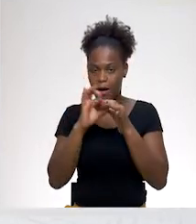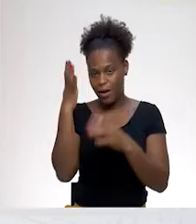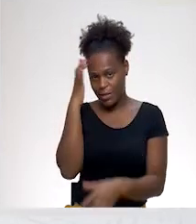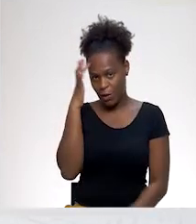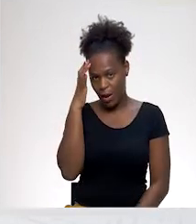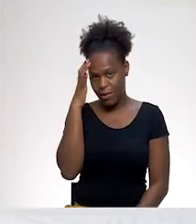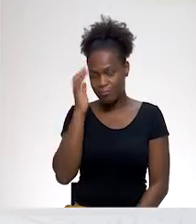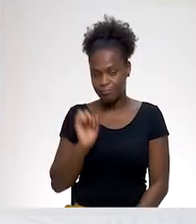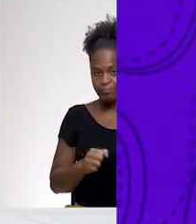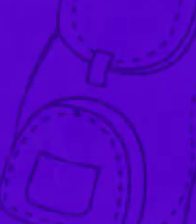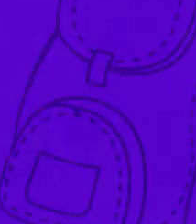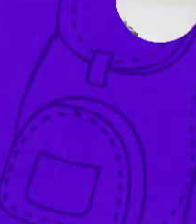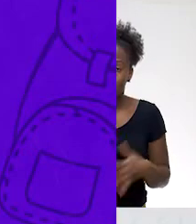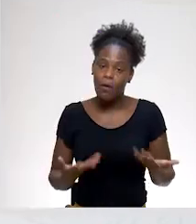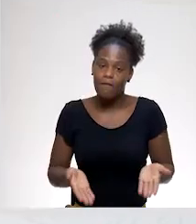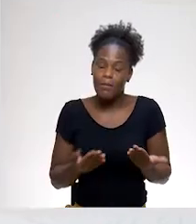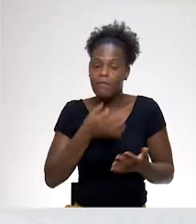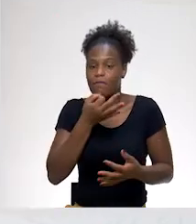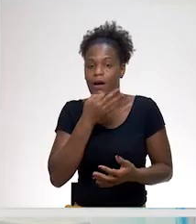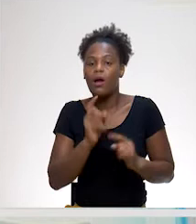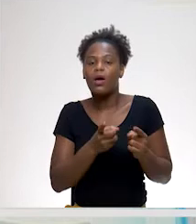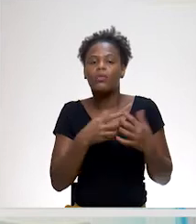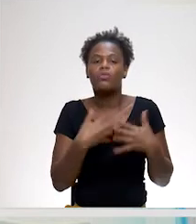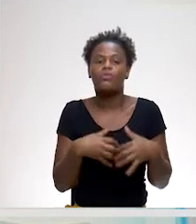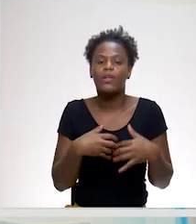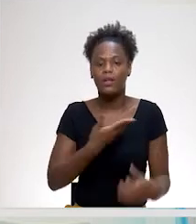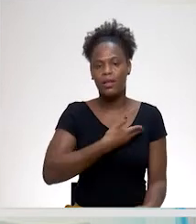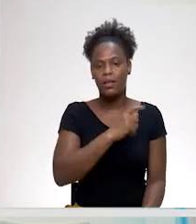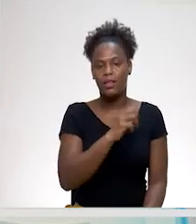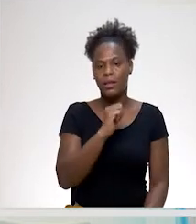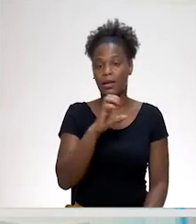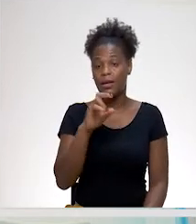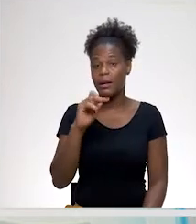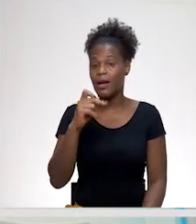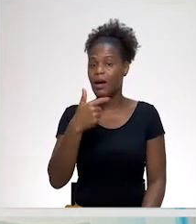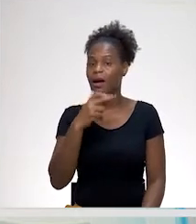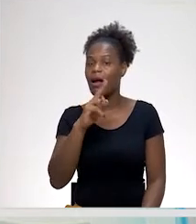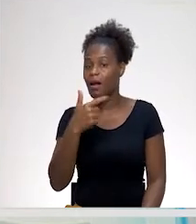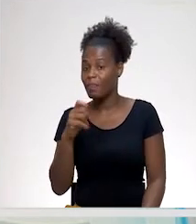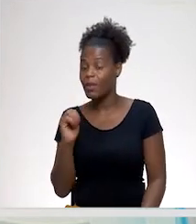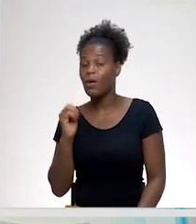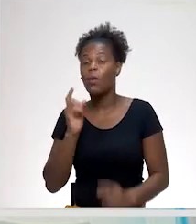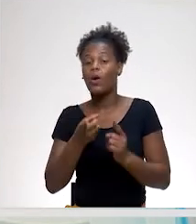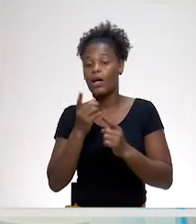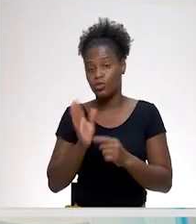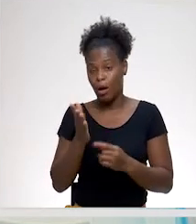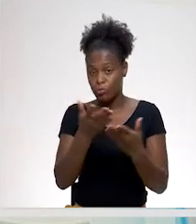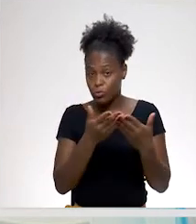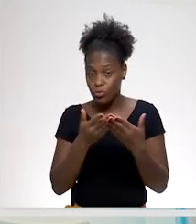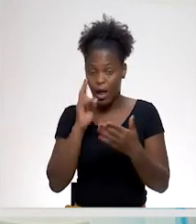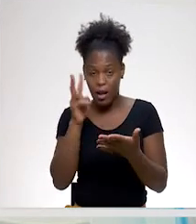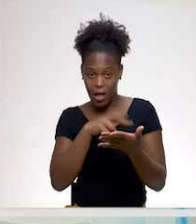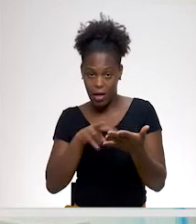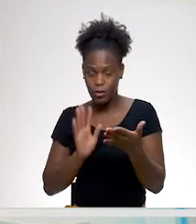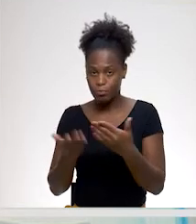filosófico racional. Vamos falar um pouco, então, sobre a dúvida de Descartes, porque ele disse, segundo o que nós já estudamos,